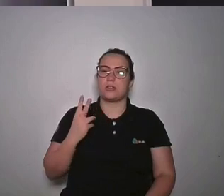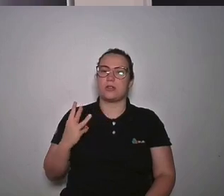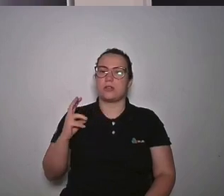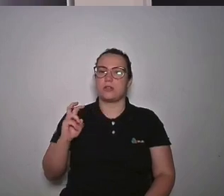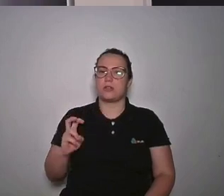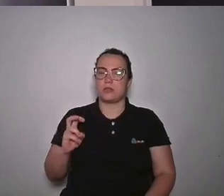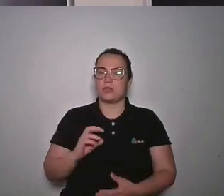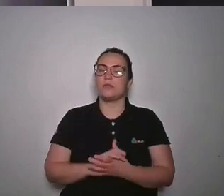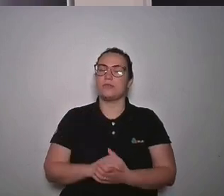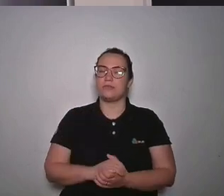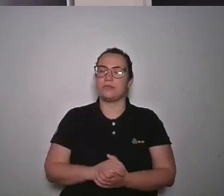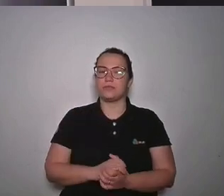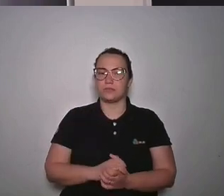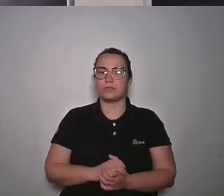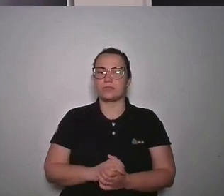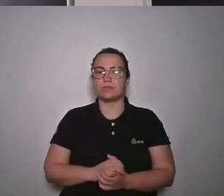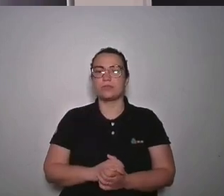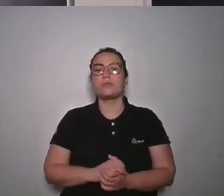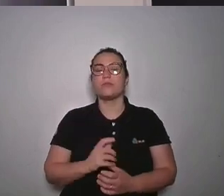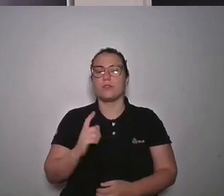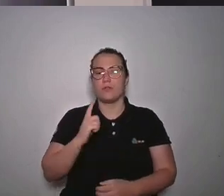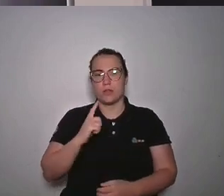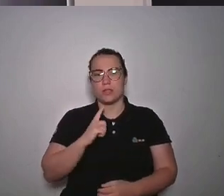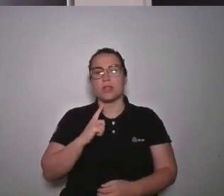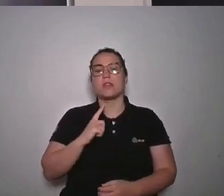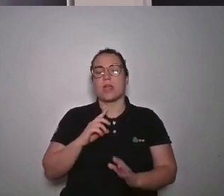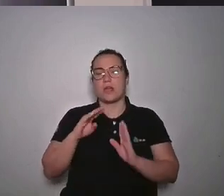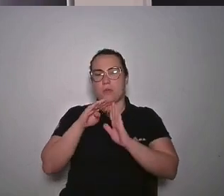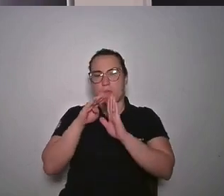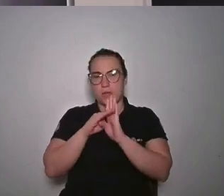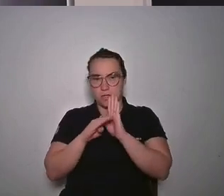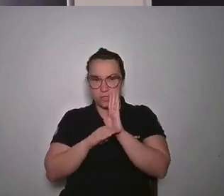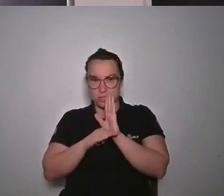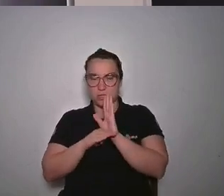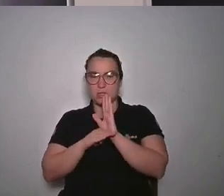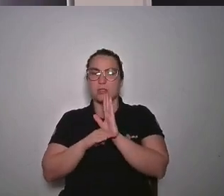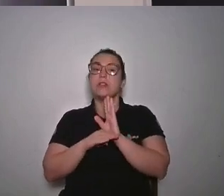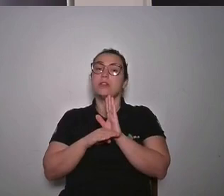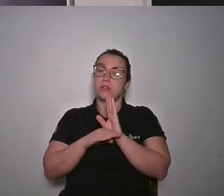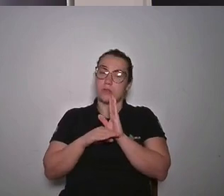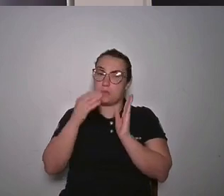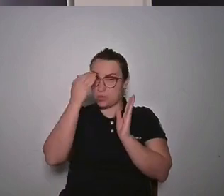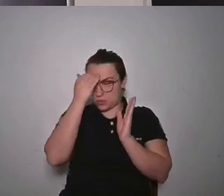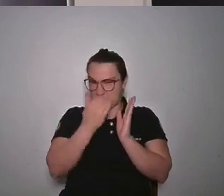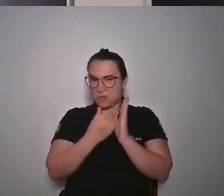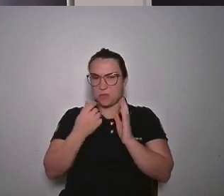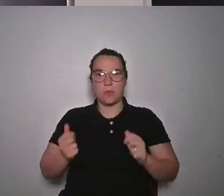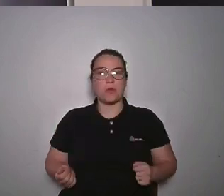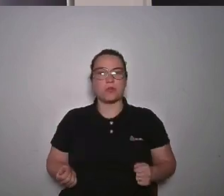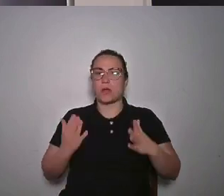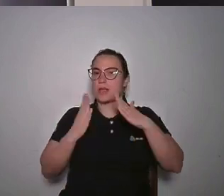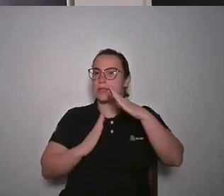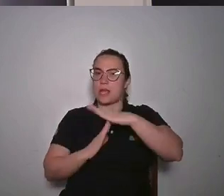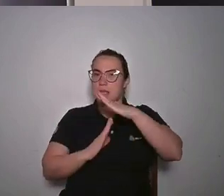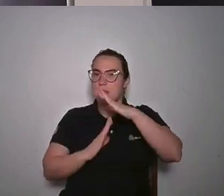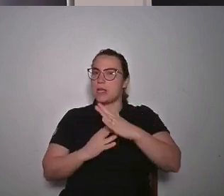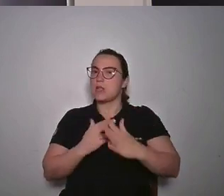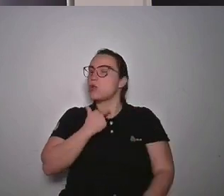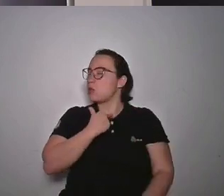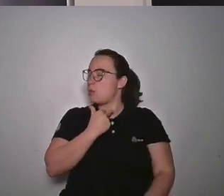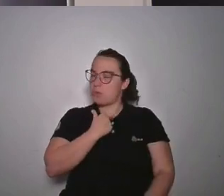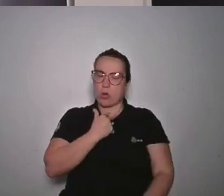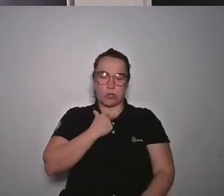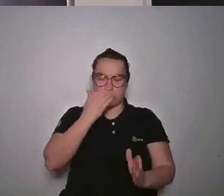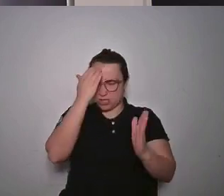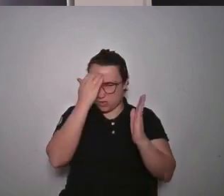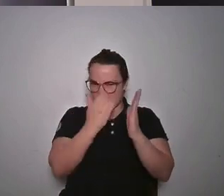264.707.335,79. Então, veja bem, você tem uma receita, tem que fechar os dois. Você não pode gastar mais do que você ganha, mais do que você